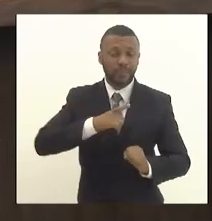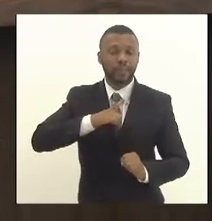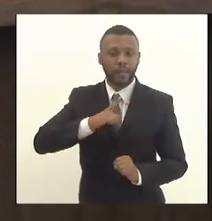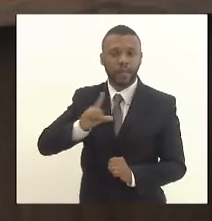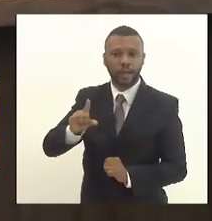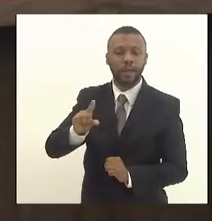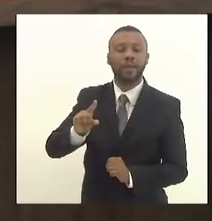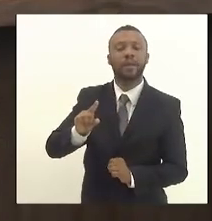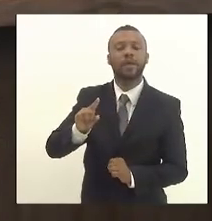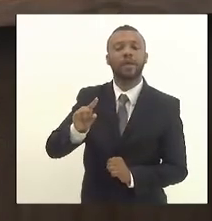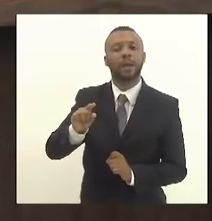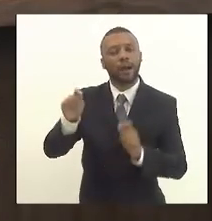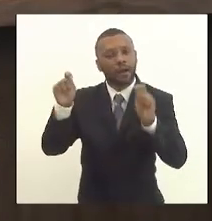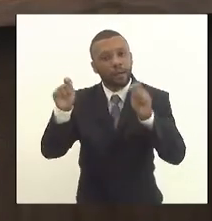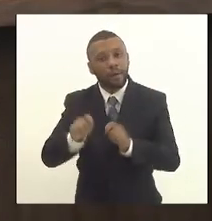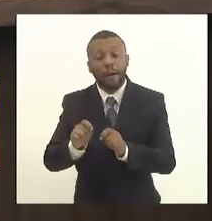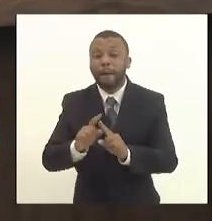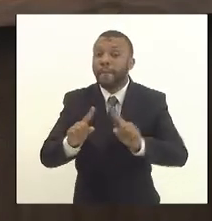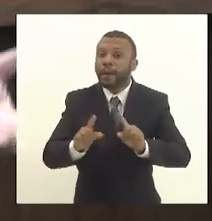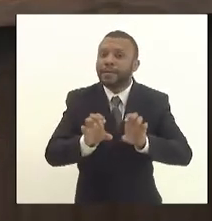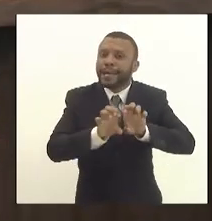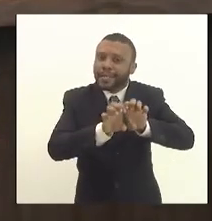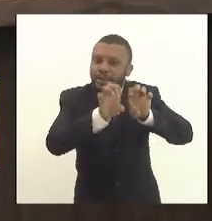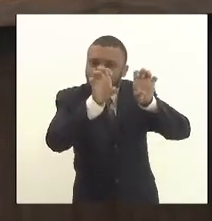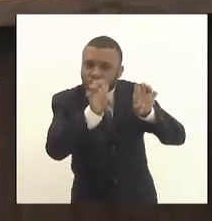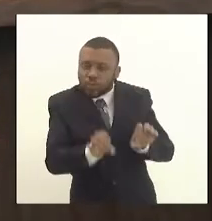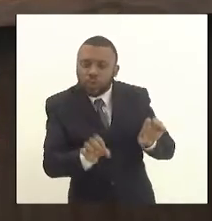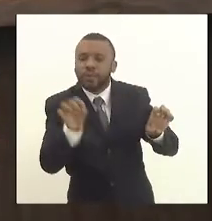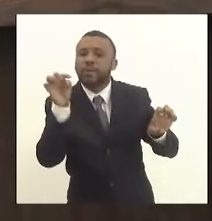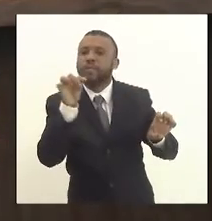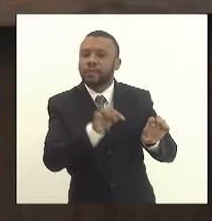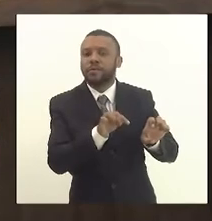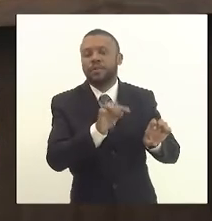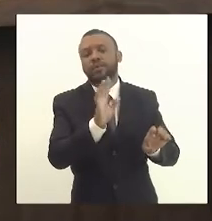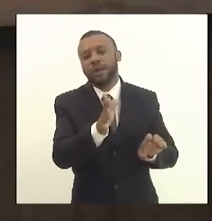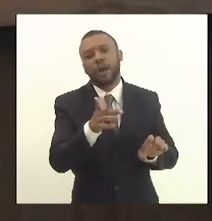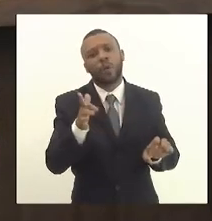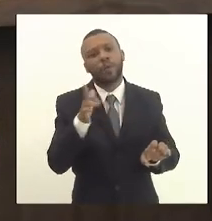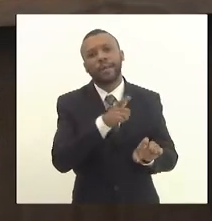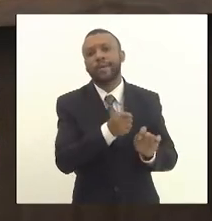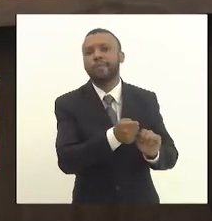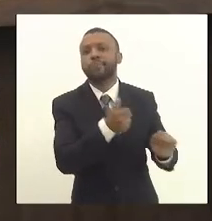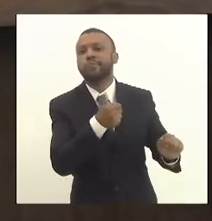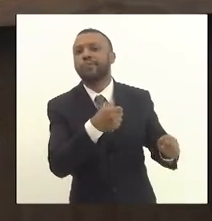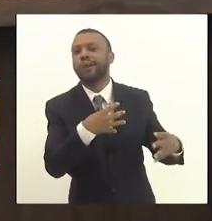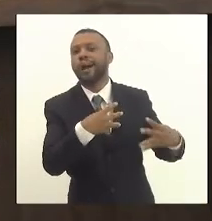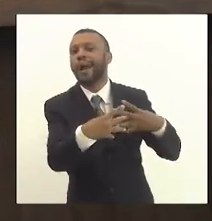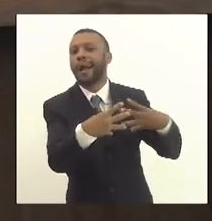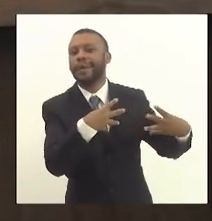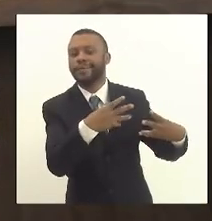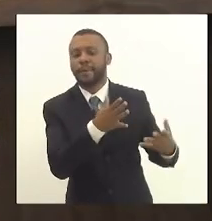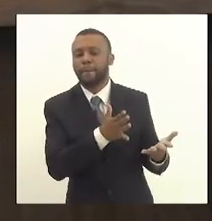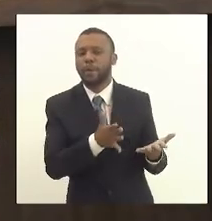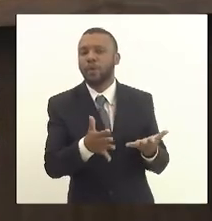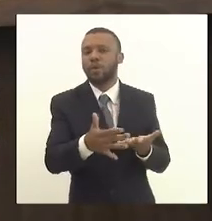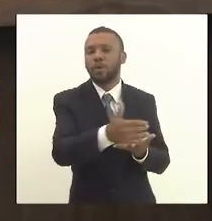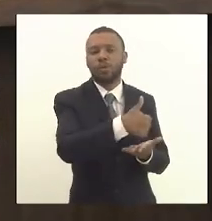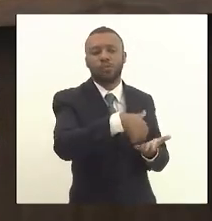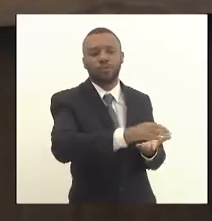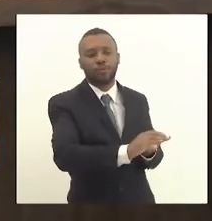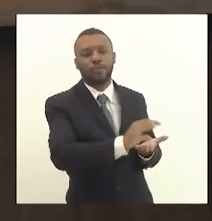estrutura do 5G já é geradora de caixa para pagar o investimento sem